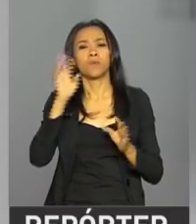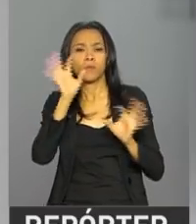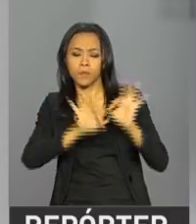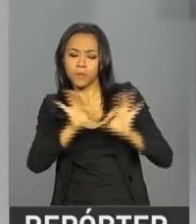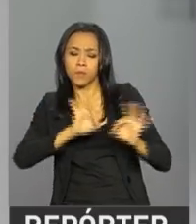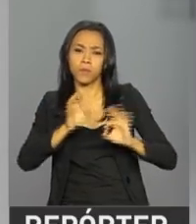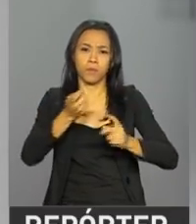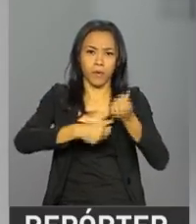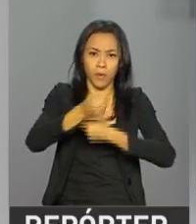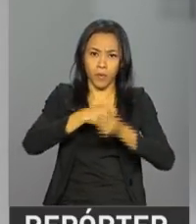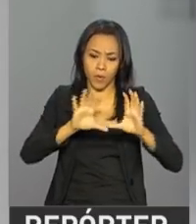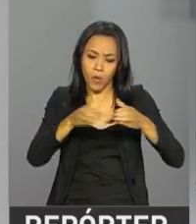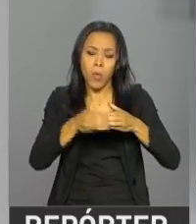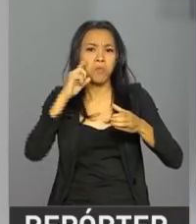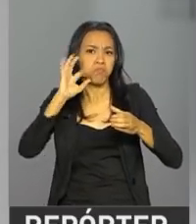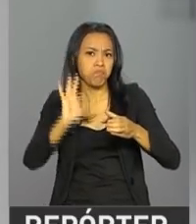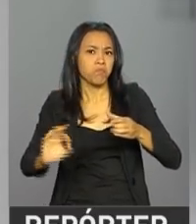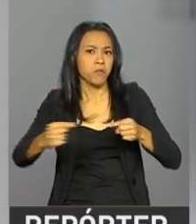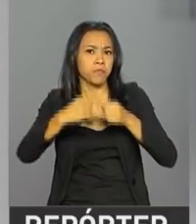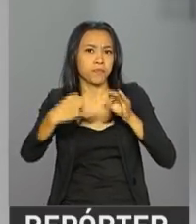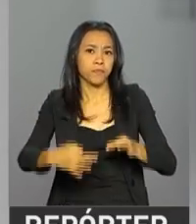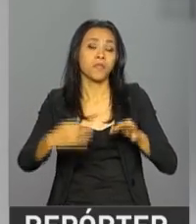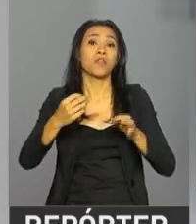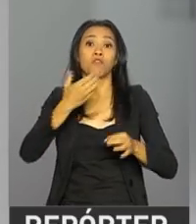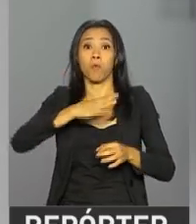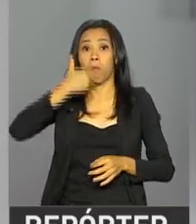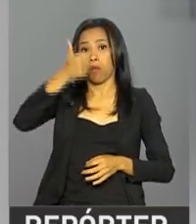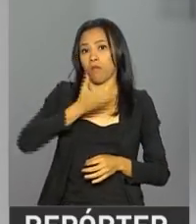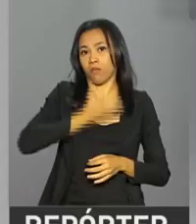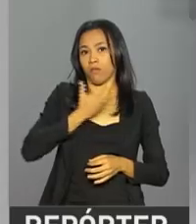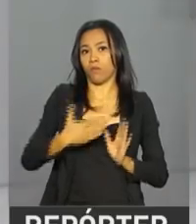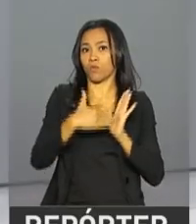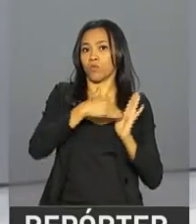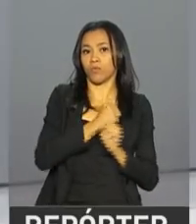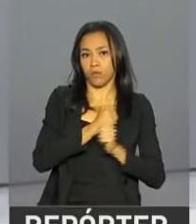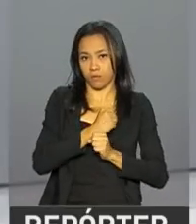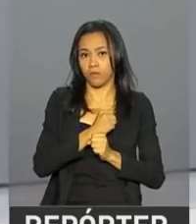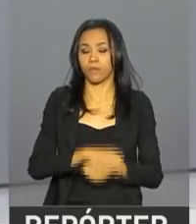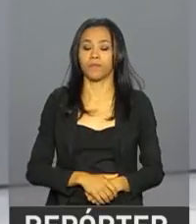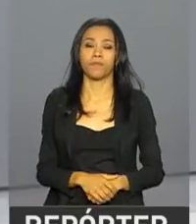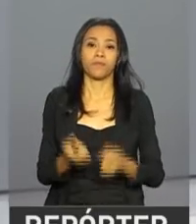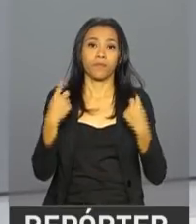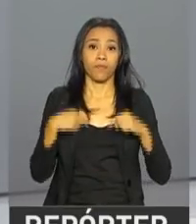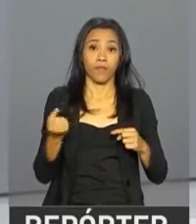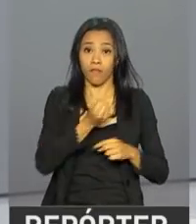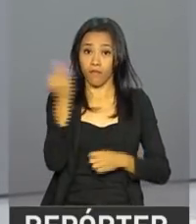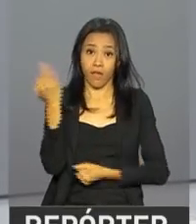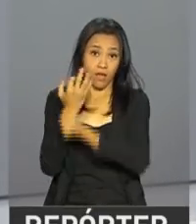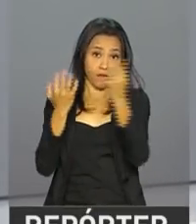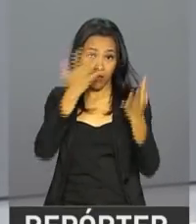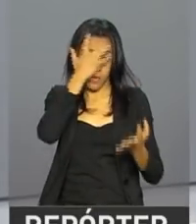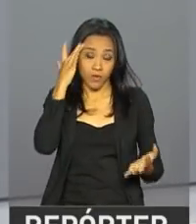se confirmaram eo comércio registrou o melhor natal dos últimos anos muita gente preferiu usar a